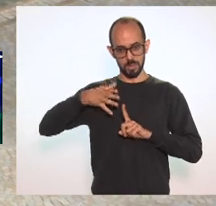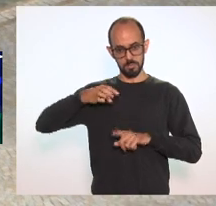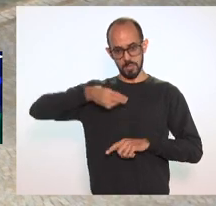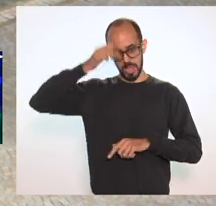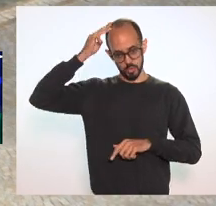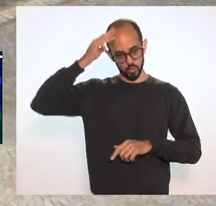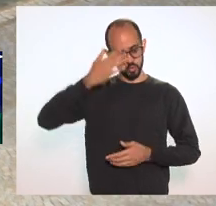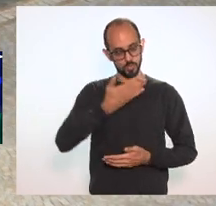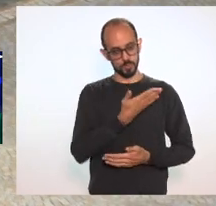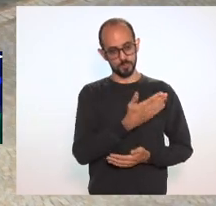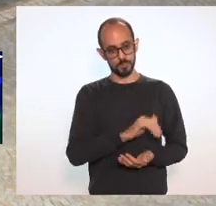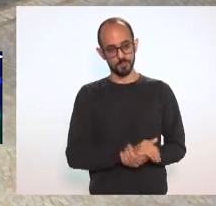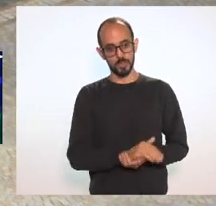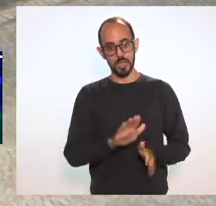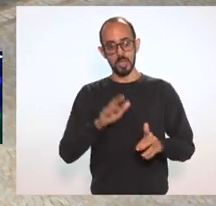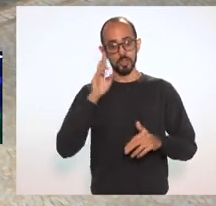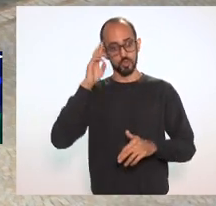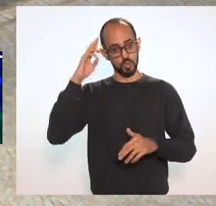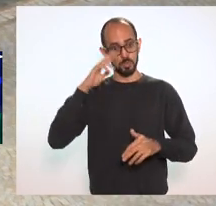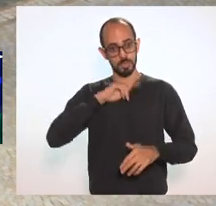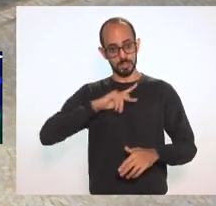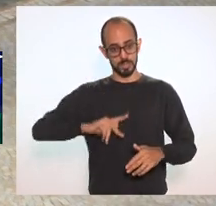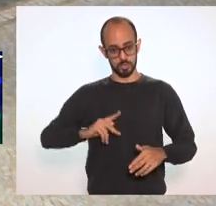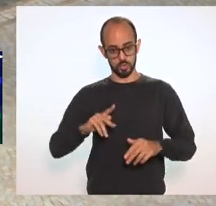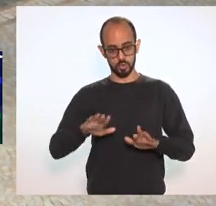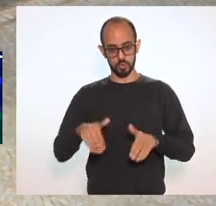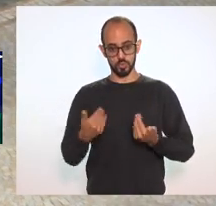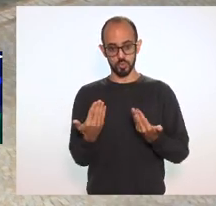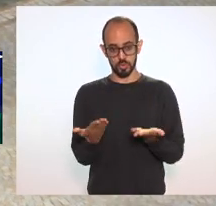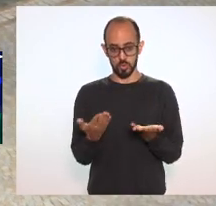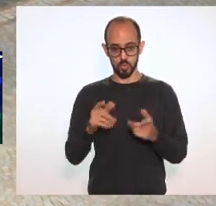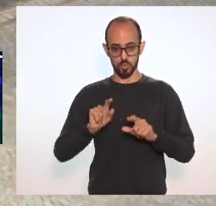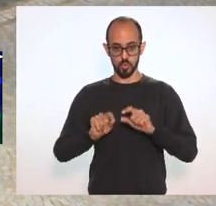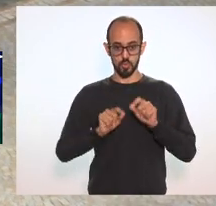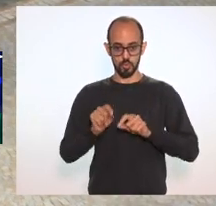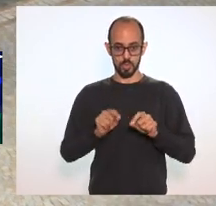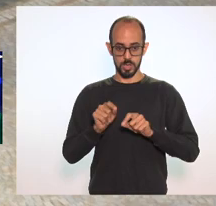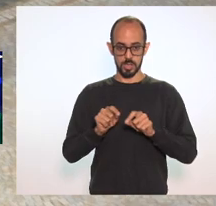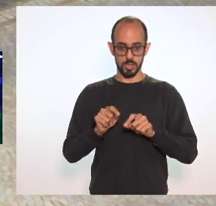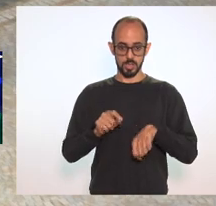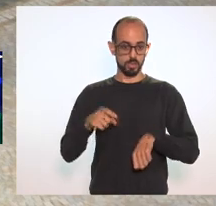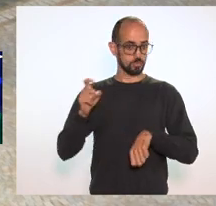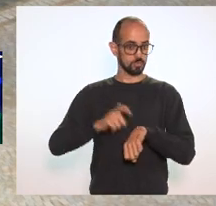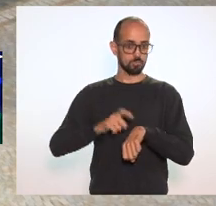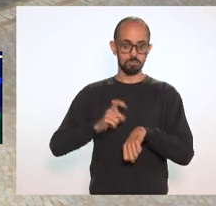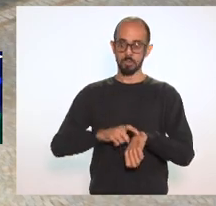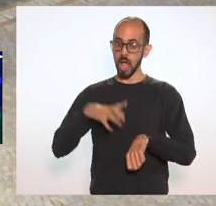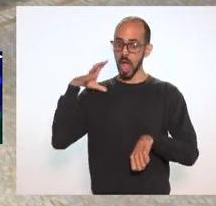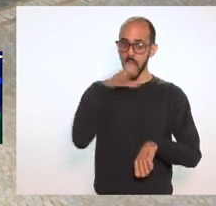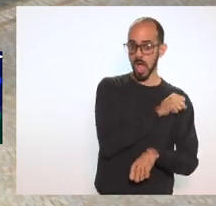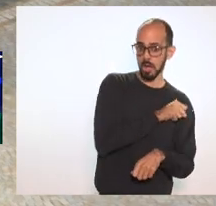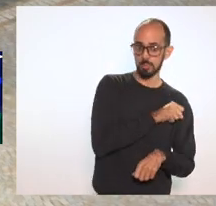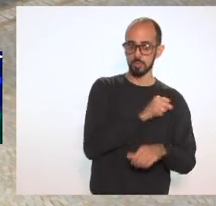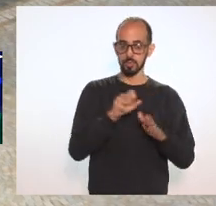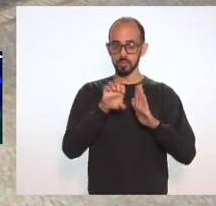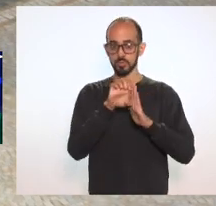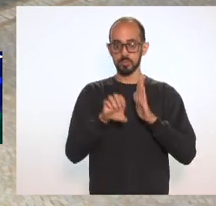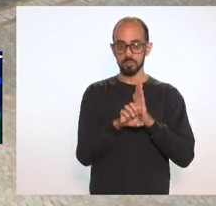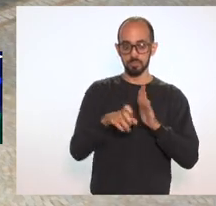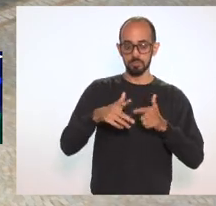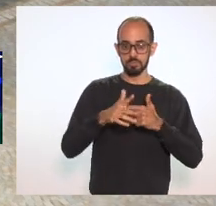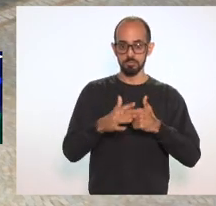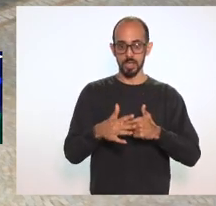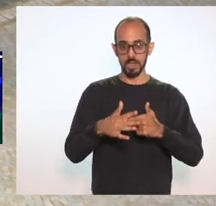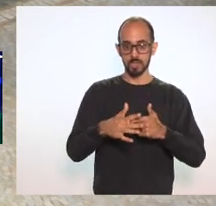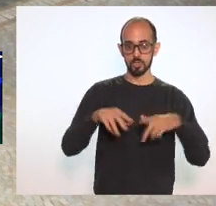presidente e em tempo recorde os deputados encaminharam as emendas e foram muitas sobre um tema